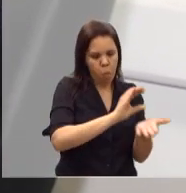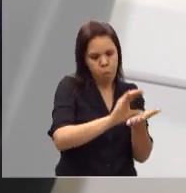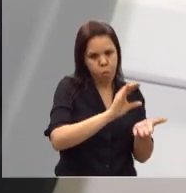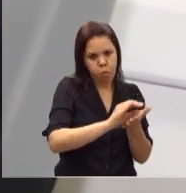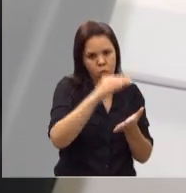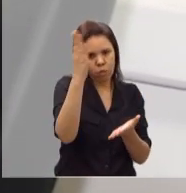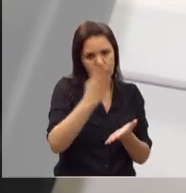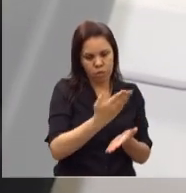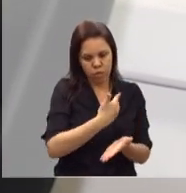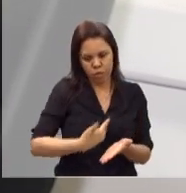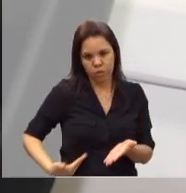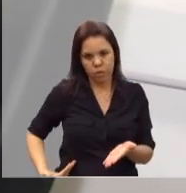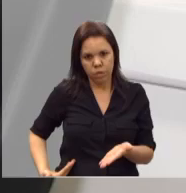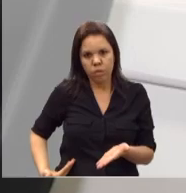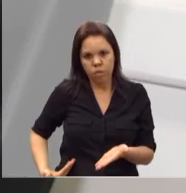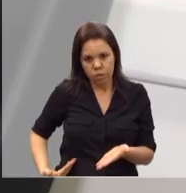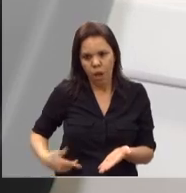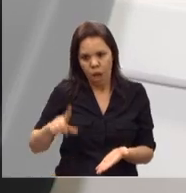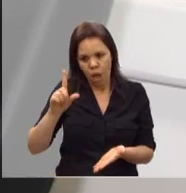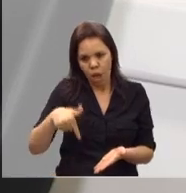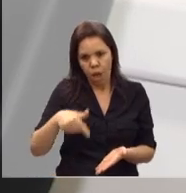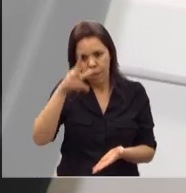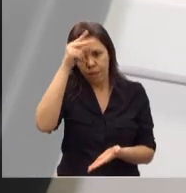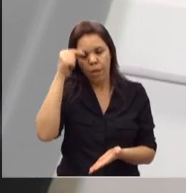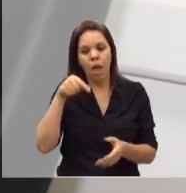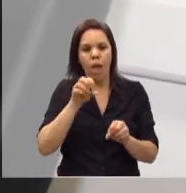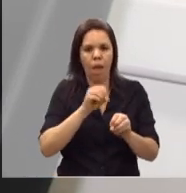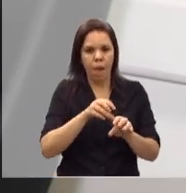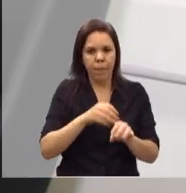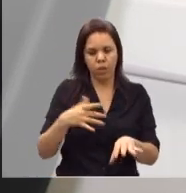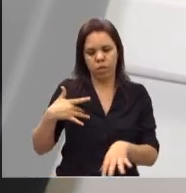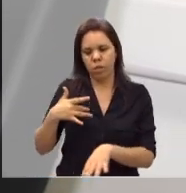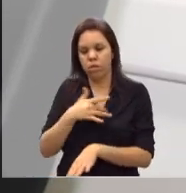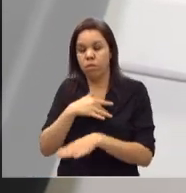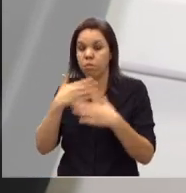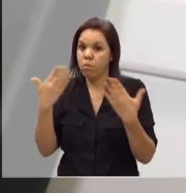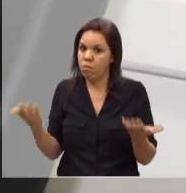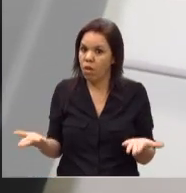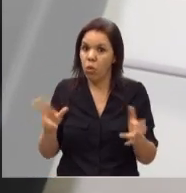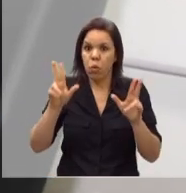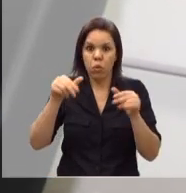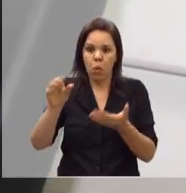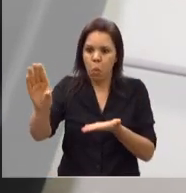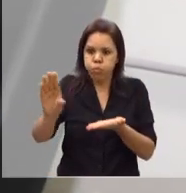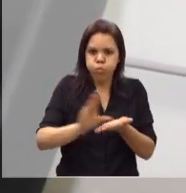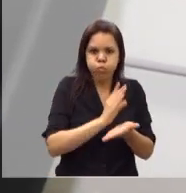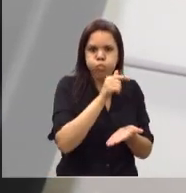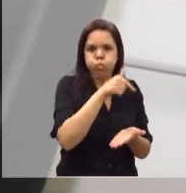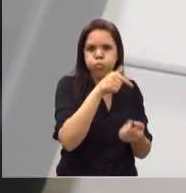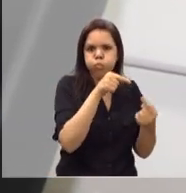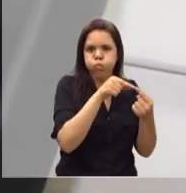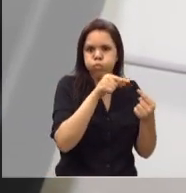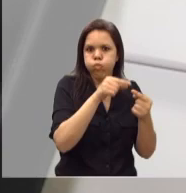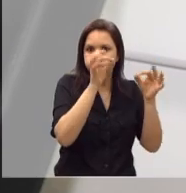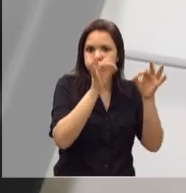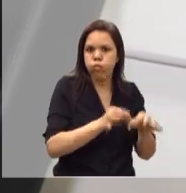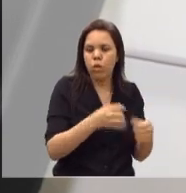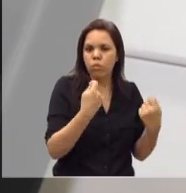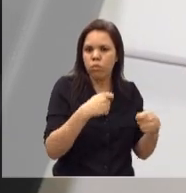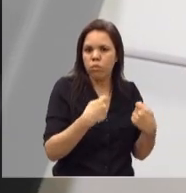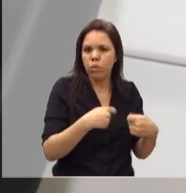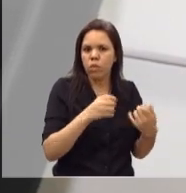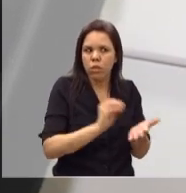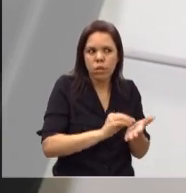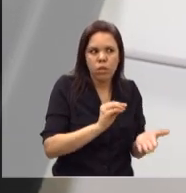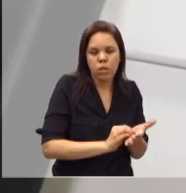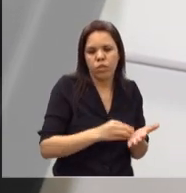Estado e município é para a educação e é para a saúde. Porém, nunca chega na origem, né? No início aqui.